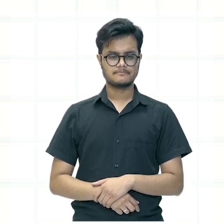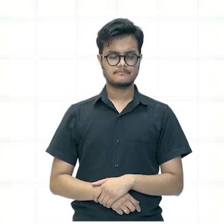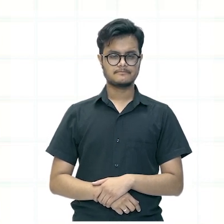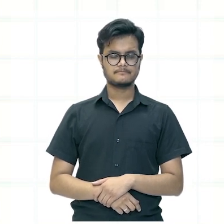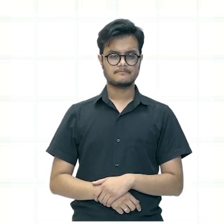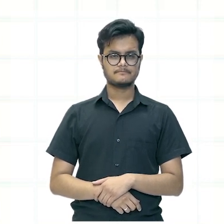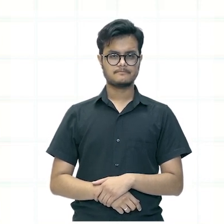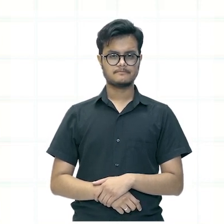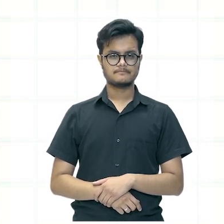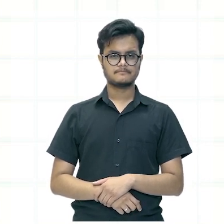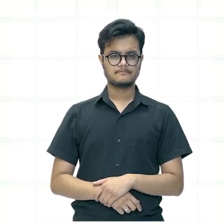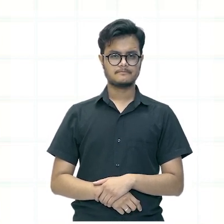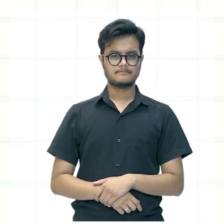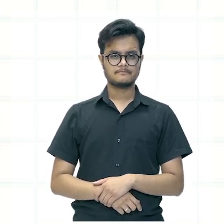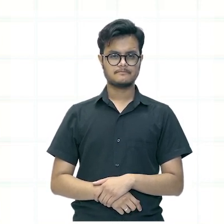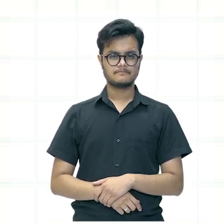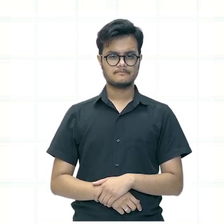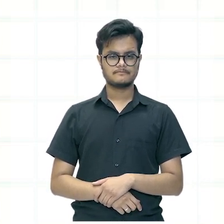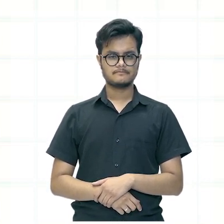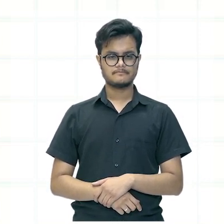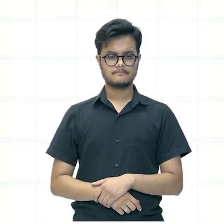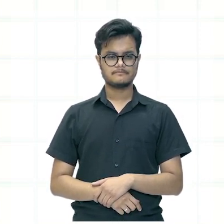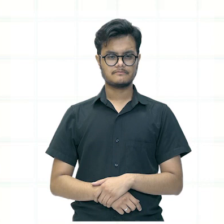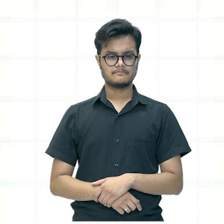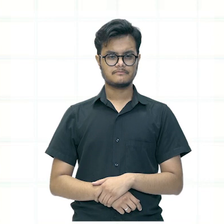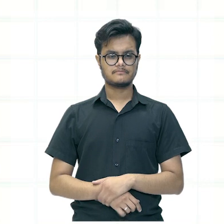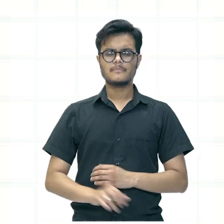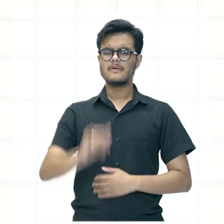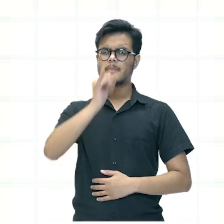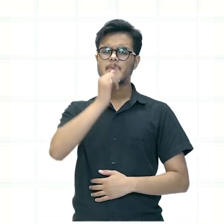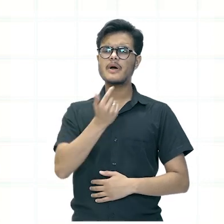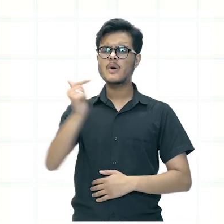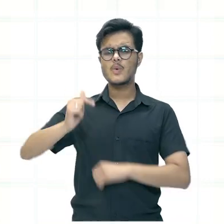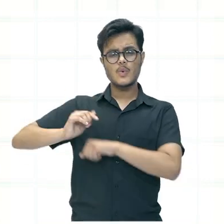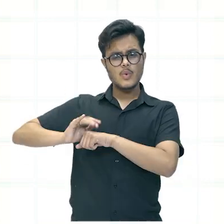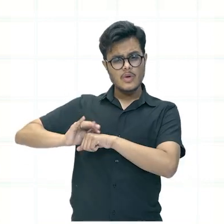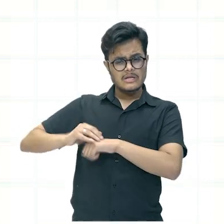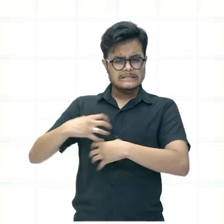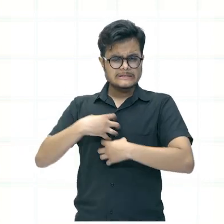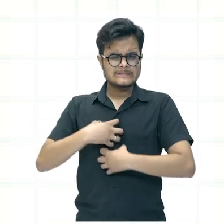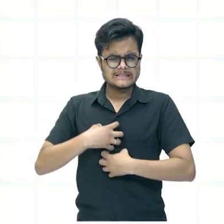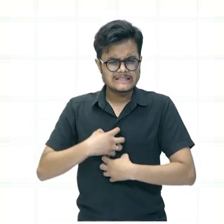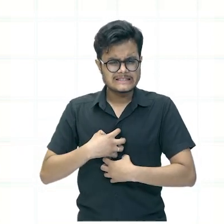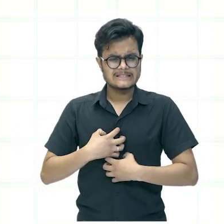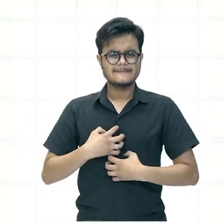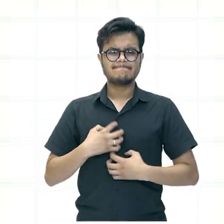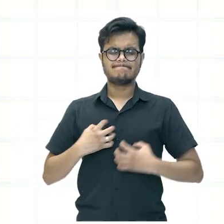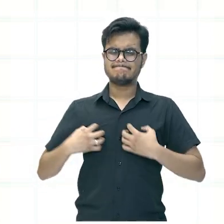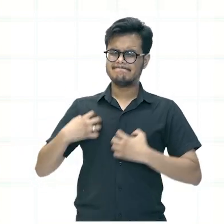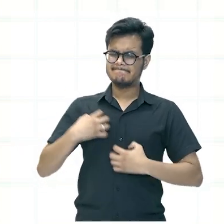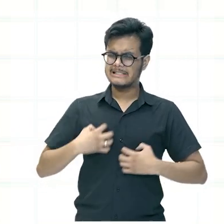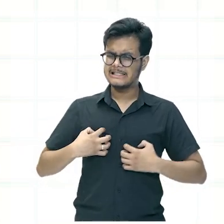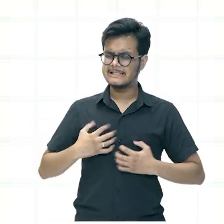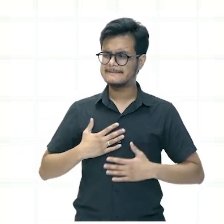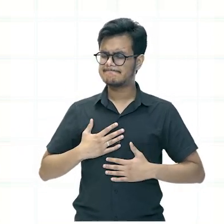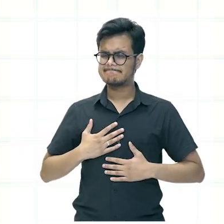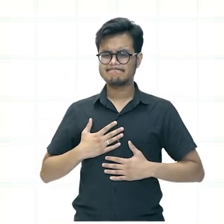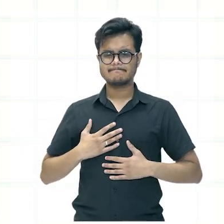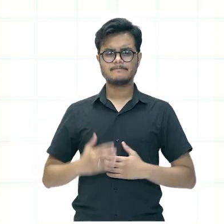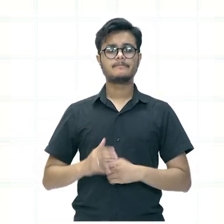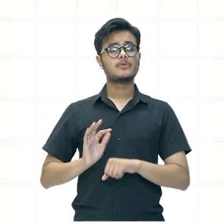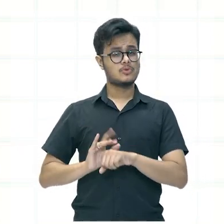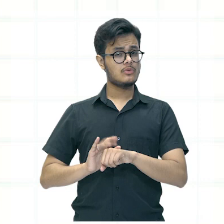Então, doenças menores inexplicáveis, né? Então, minor, pequenas, menores, né?